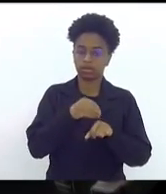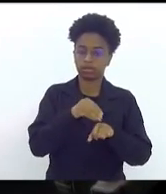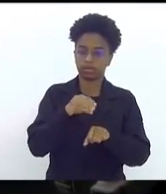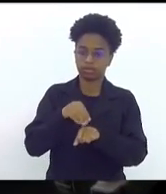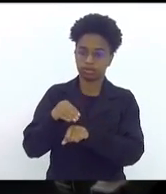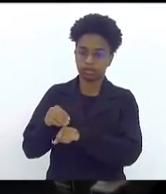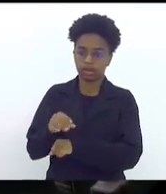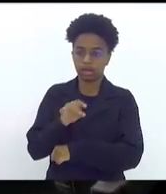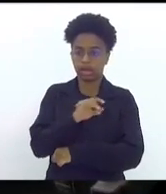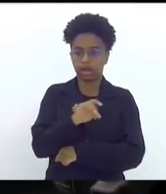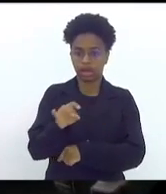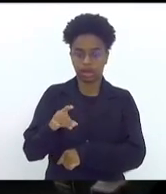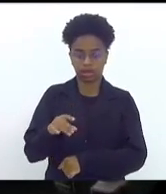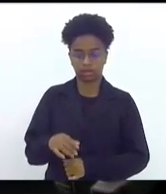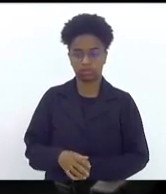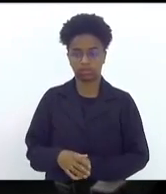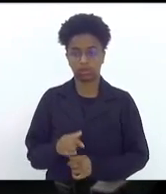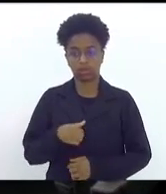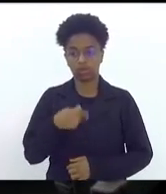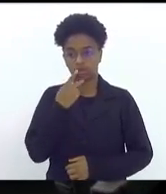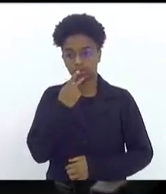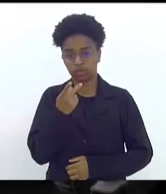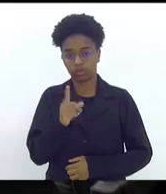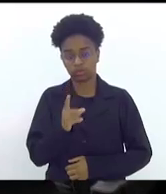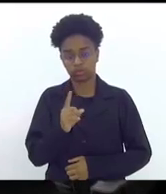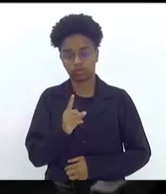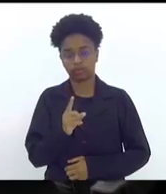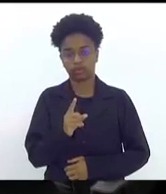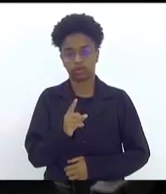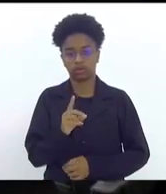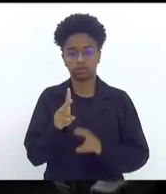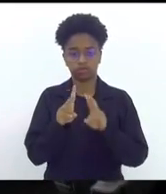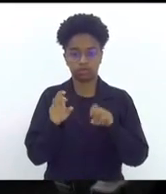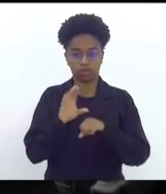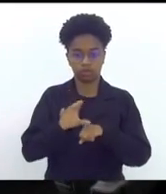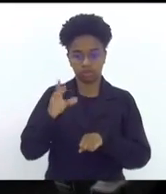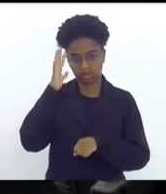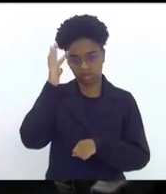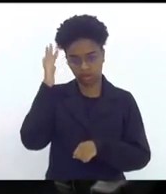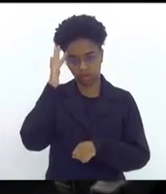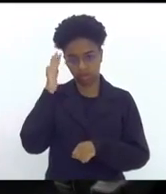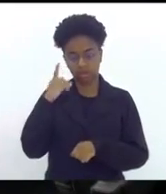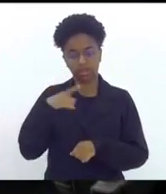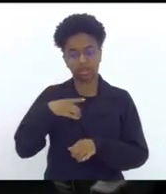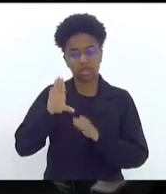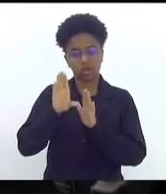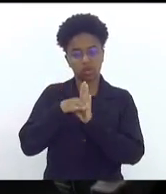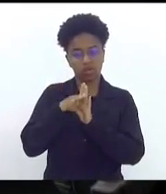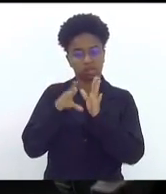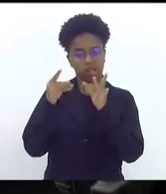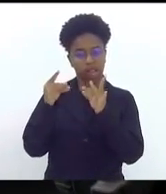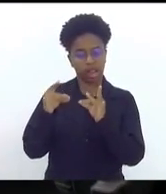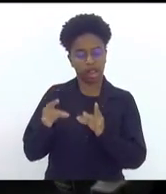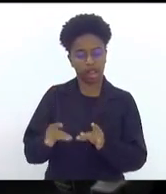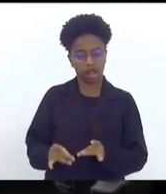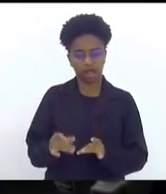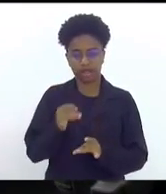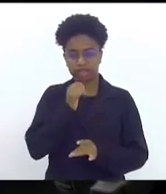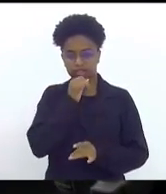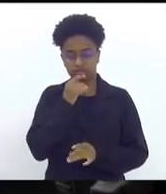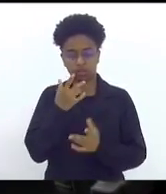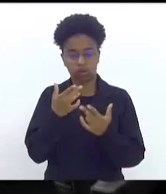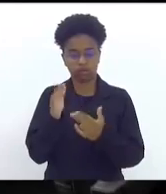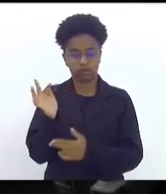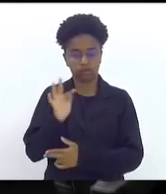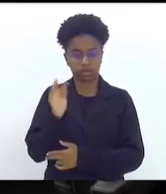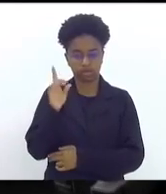atores individuais. Não estou falando, porém, de cursos teóricos impregnados de conceitualismos, como as faculdades de